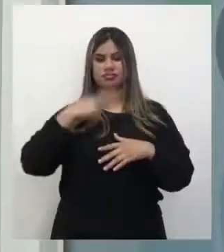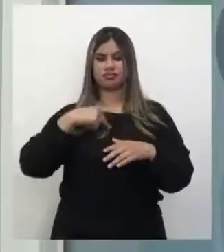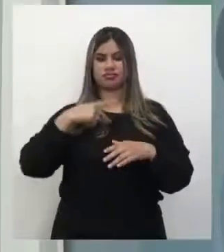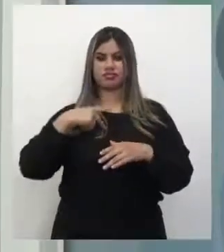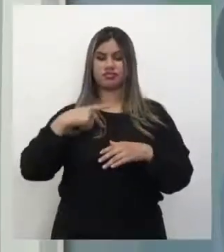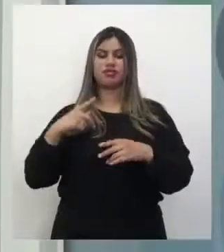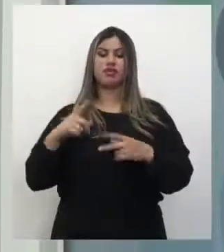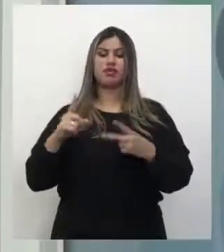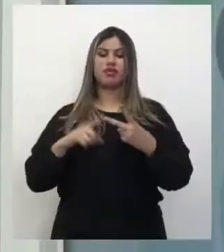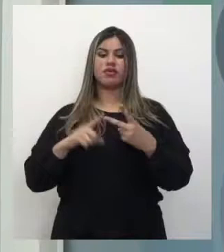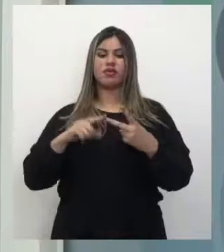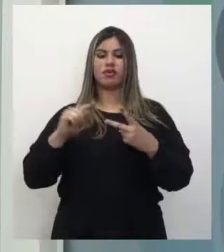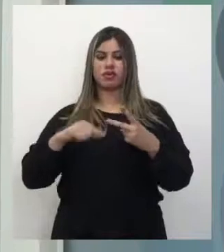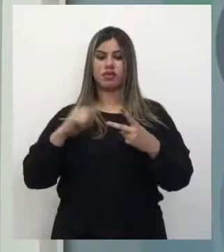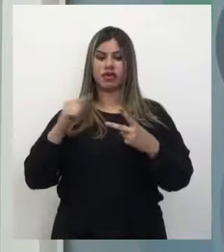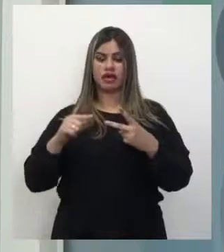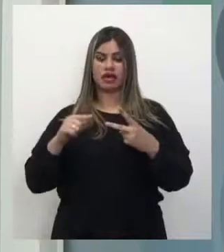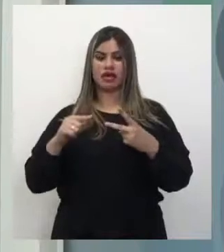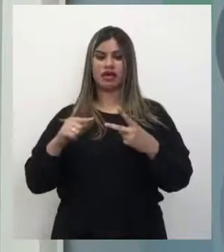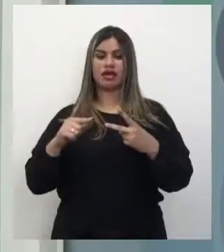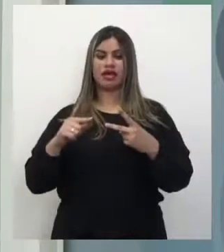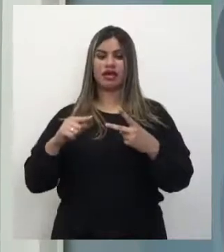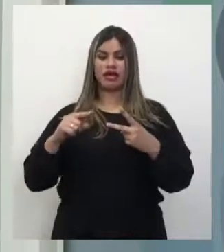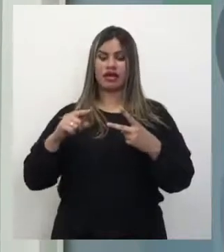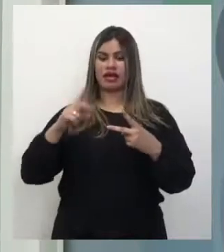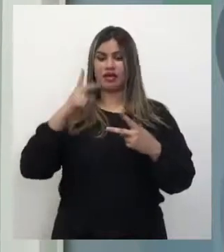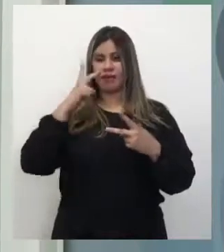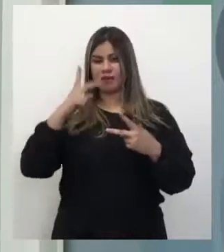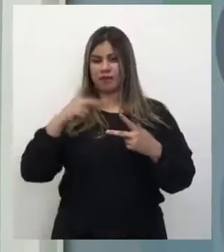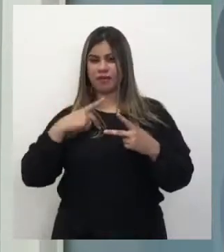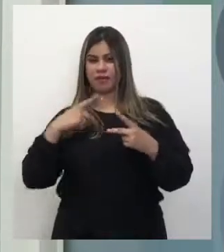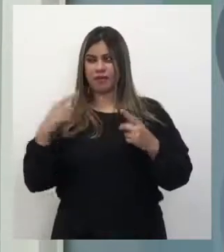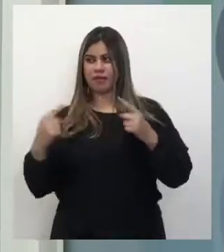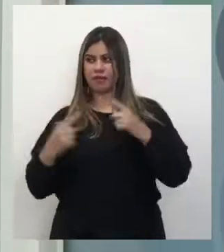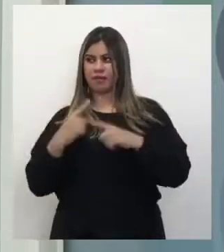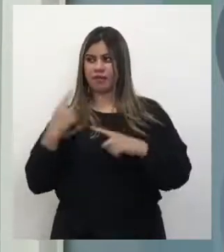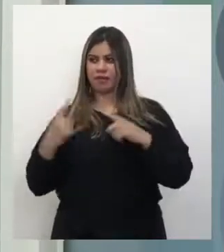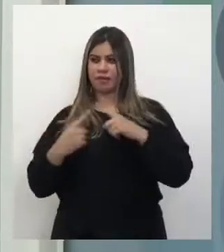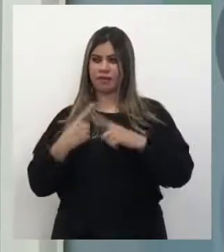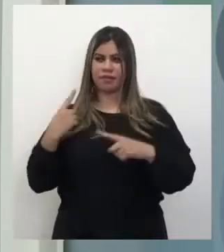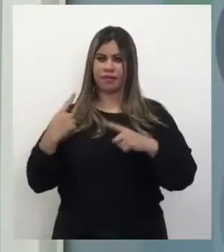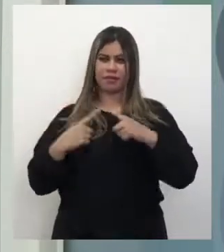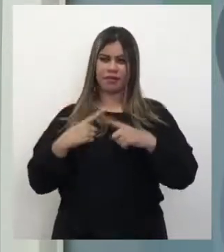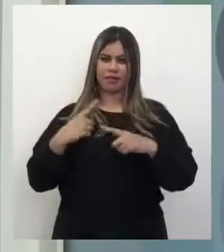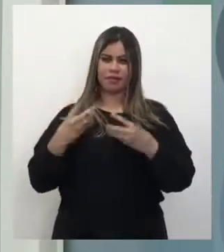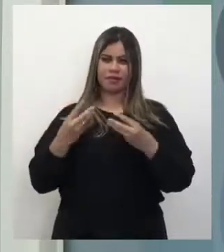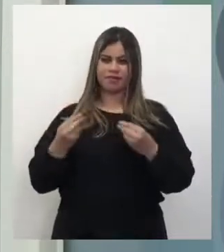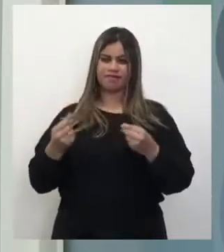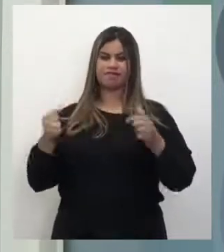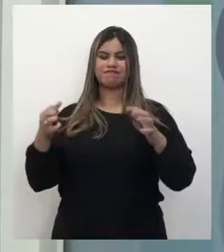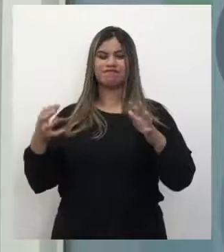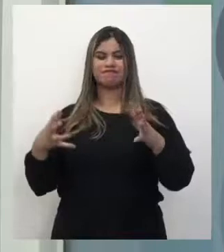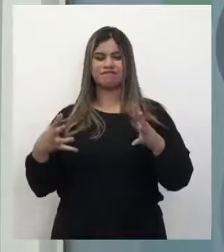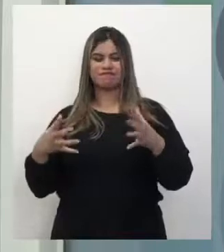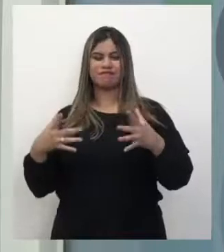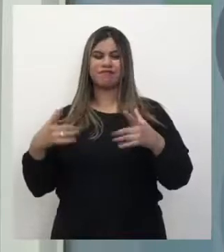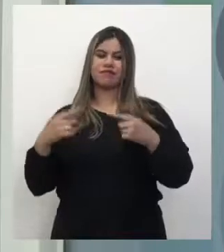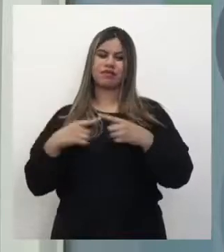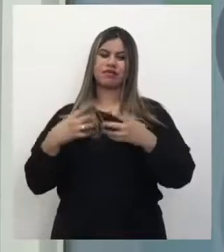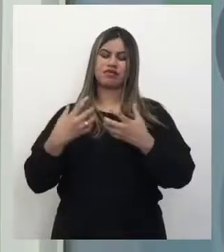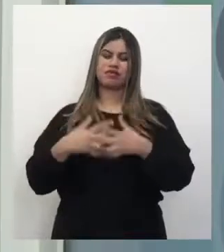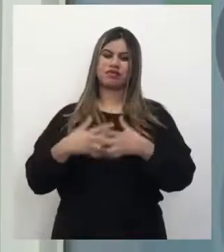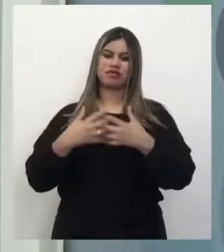Michel Foucault trazendo como que essa individualidade ela é deturpada, ela é desconstruída, ela é corrompida pelos